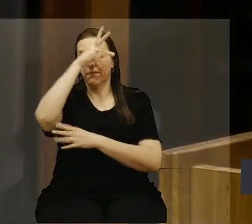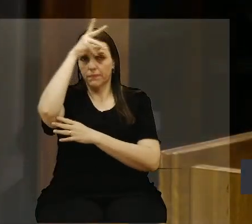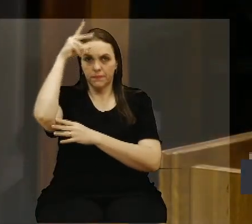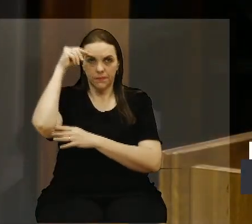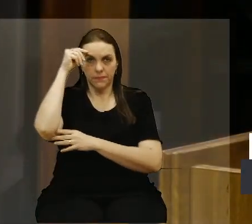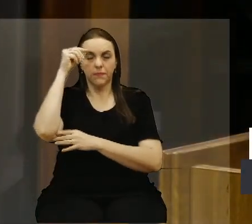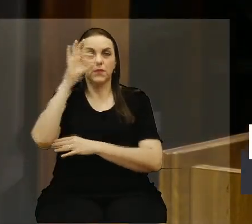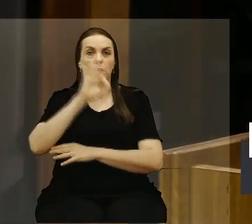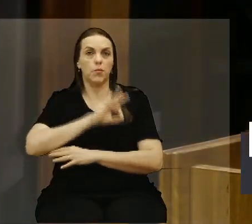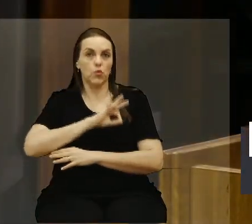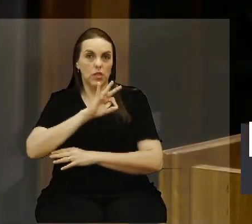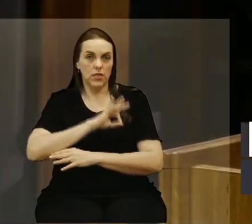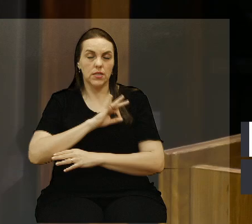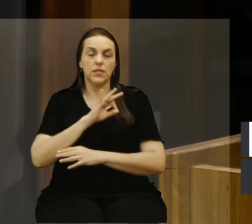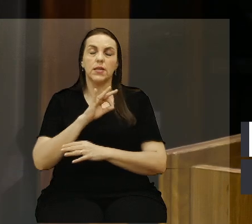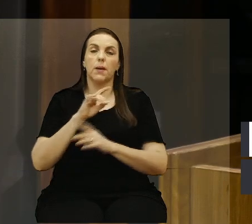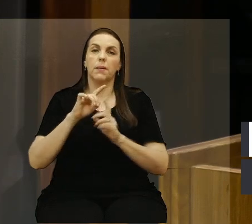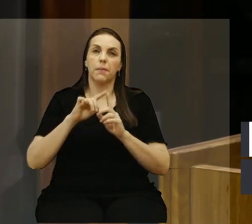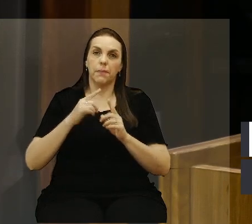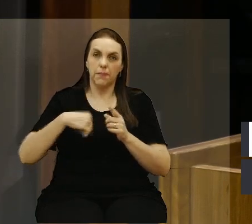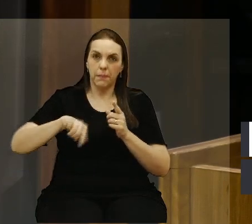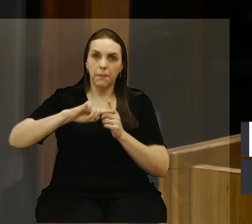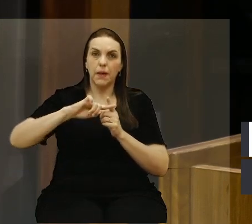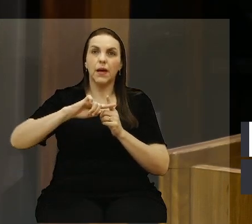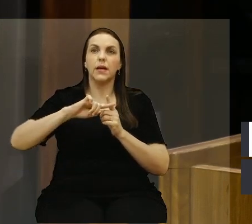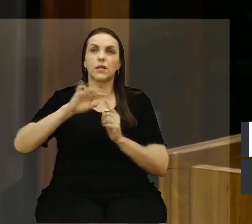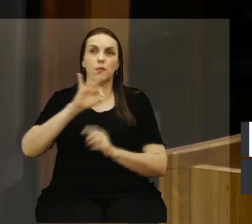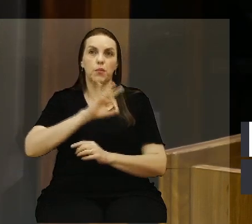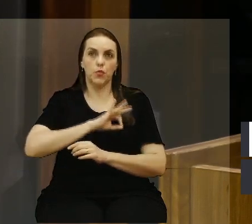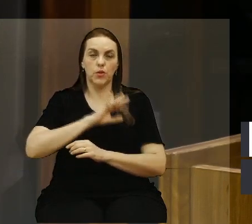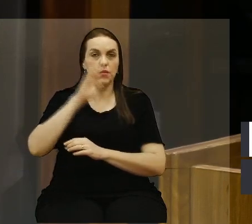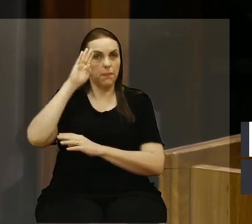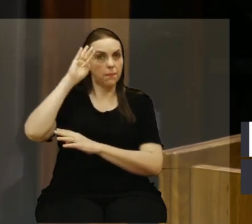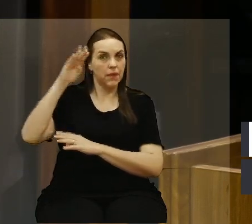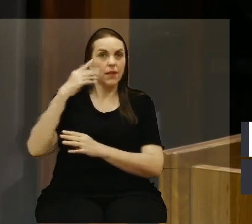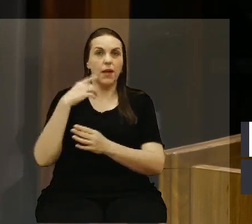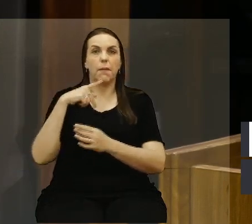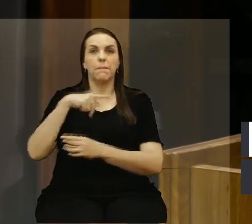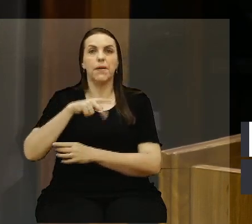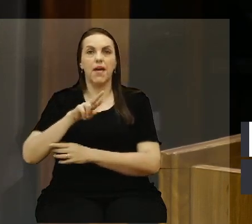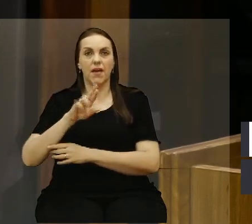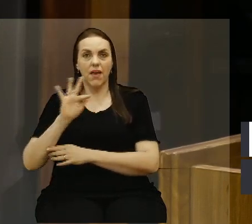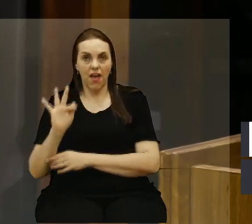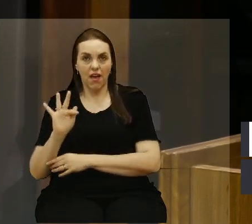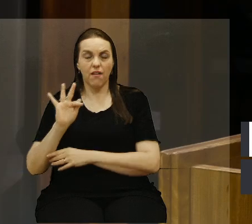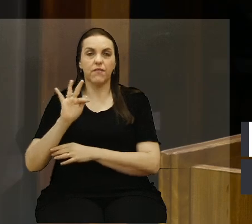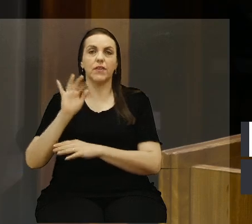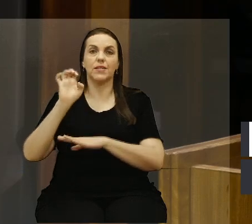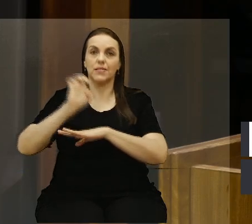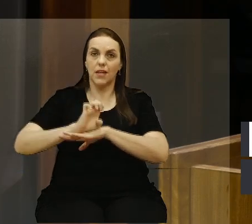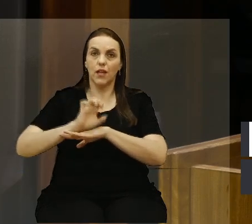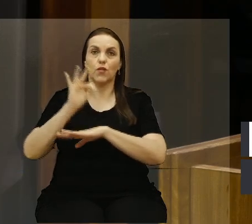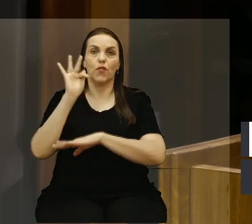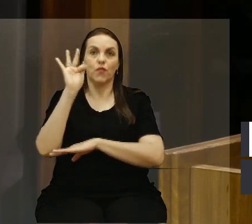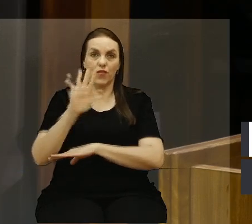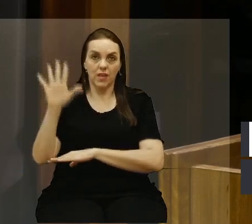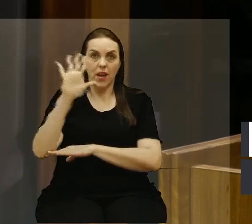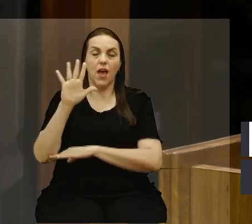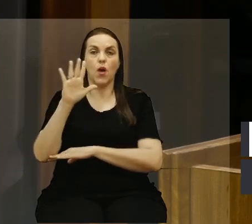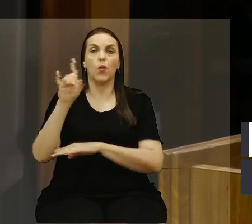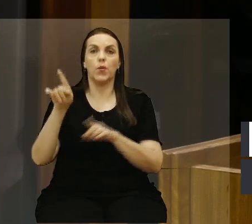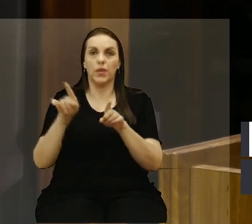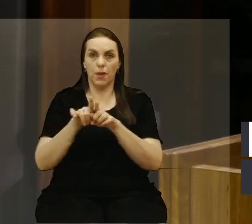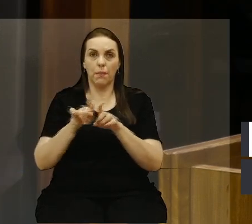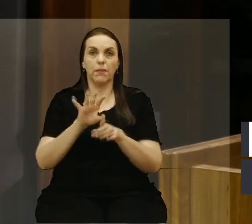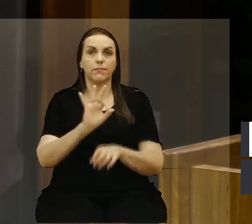como da Polícia Civil, mais as polícias rodoviárias estadual e federal, e mais a Brigada Militar também,